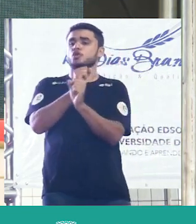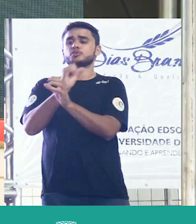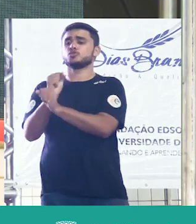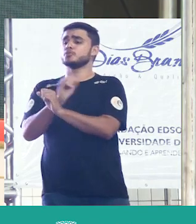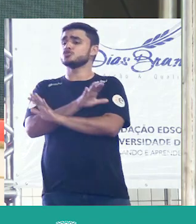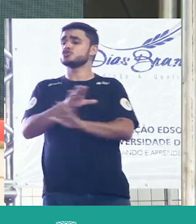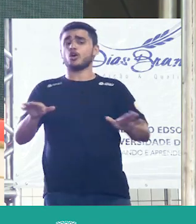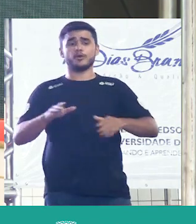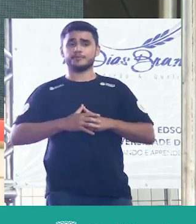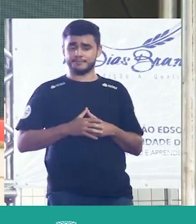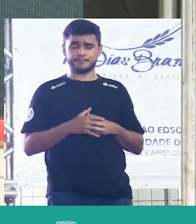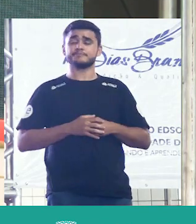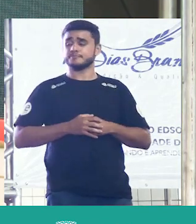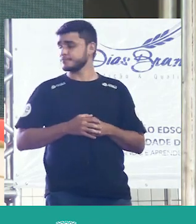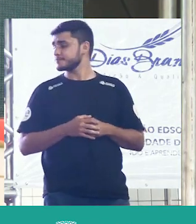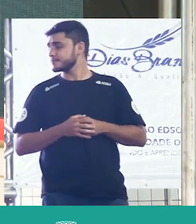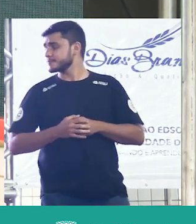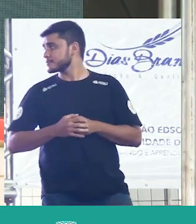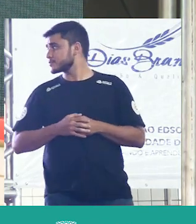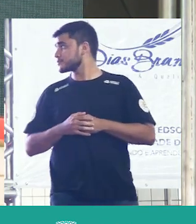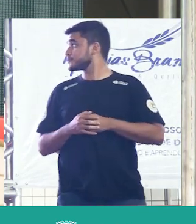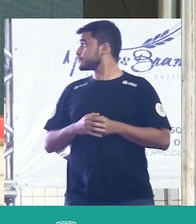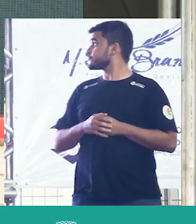proporção. A questão diz assim: